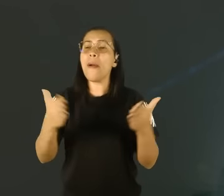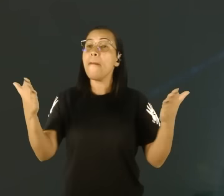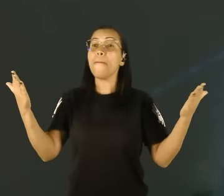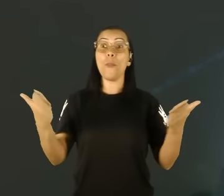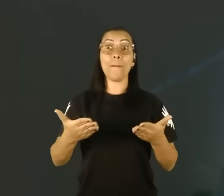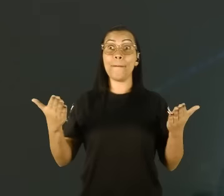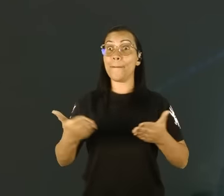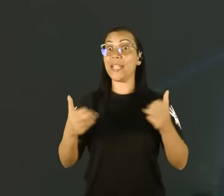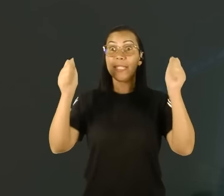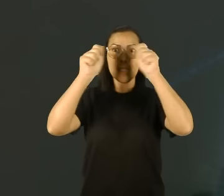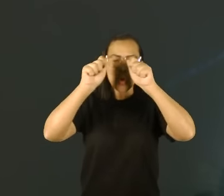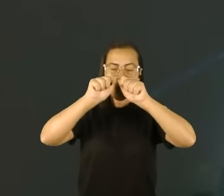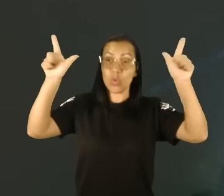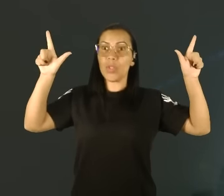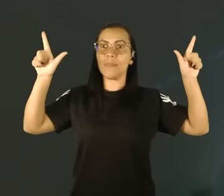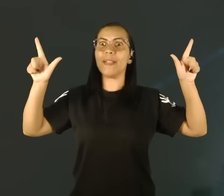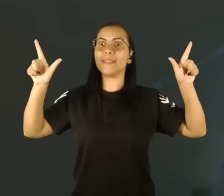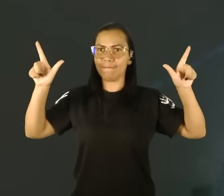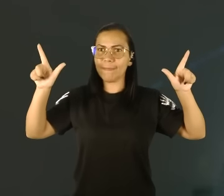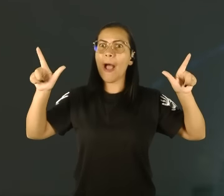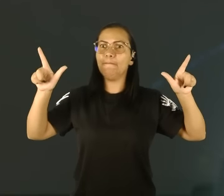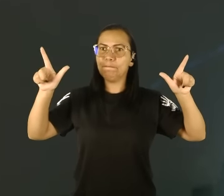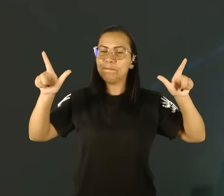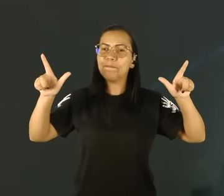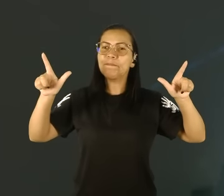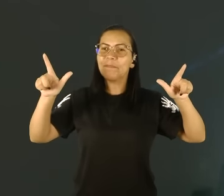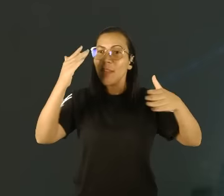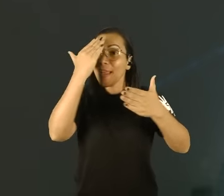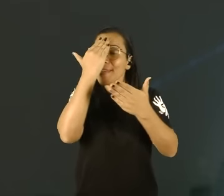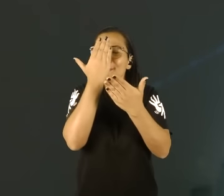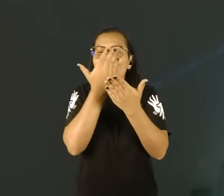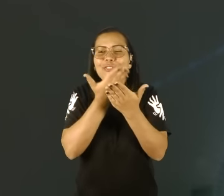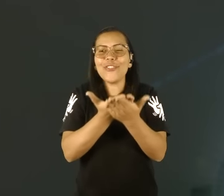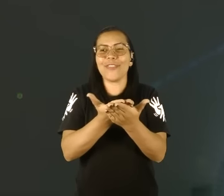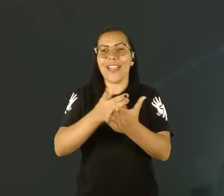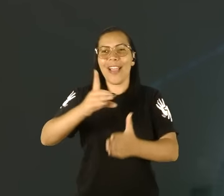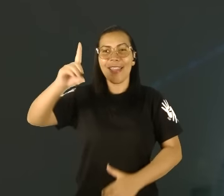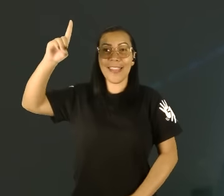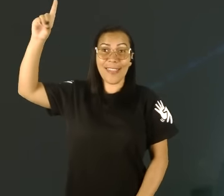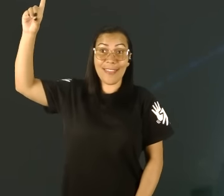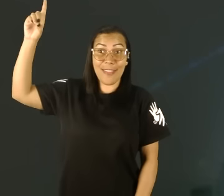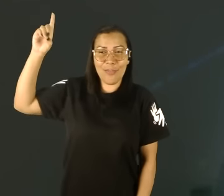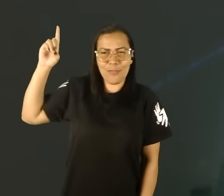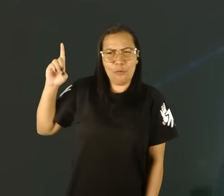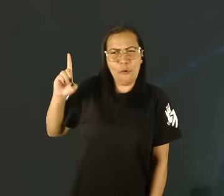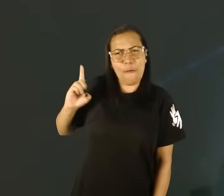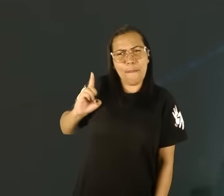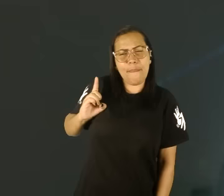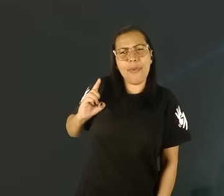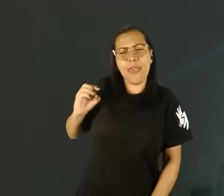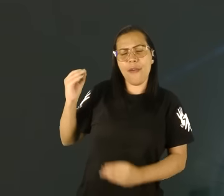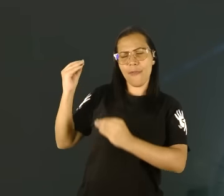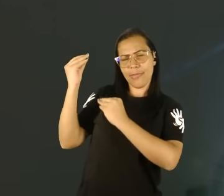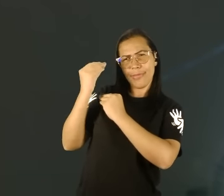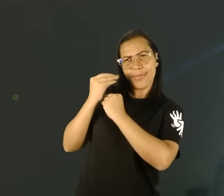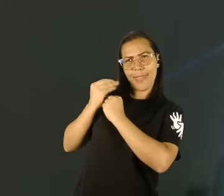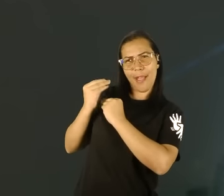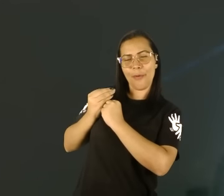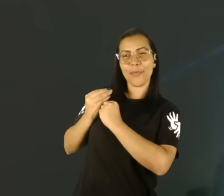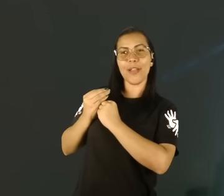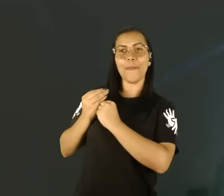que Jacó, despertando do sono, quando ele desperta do sono, ele não desperta como um homem comum, mas ele desperta como um homem que reconheceu